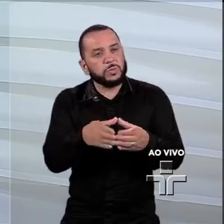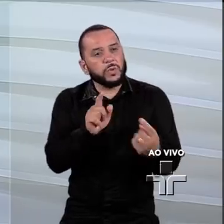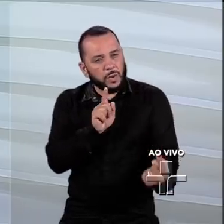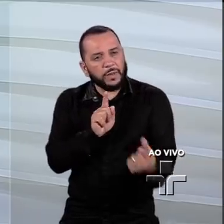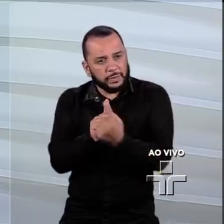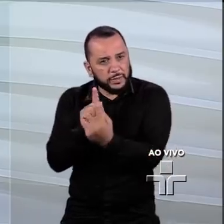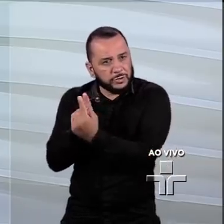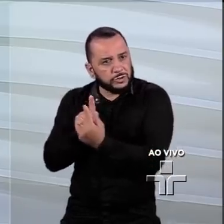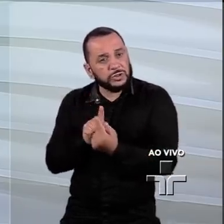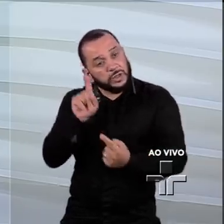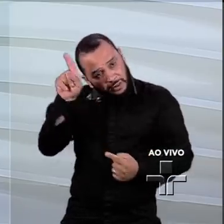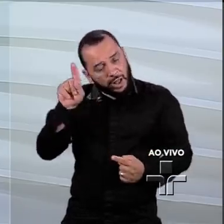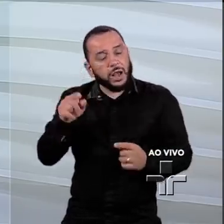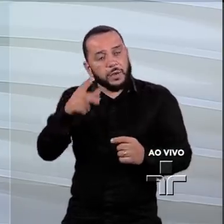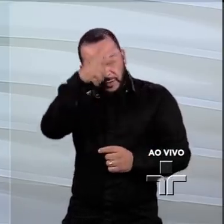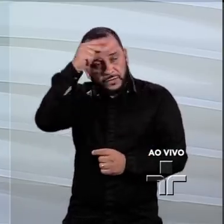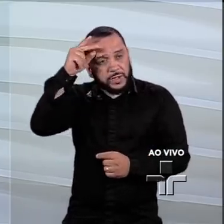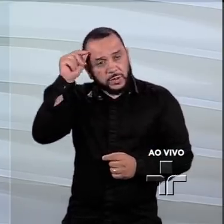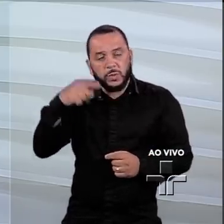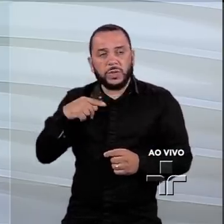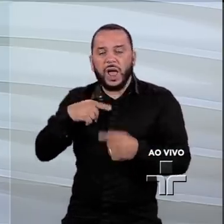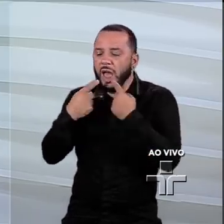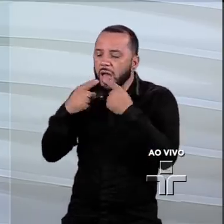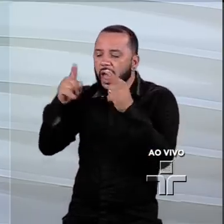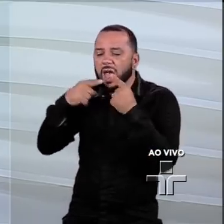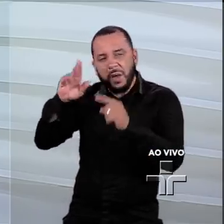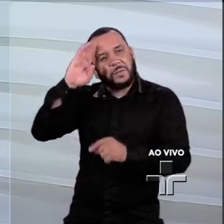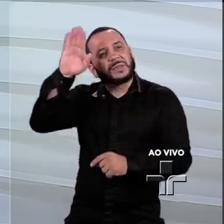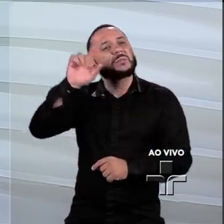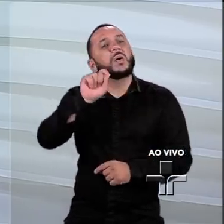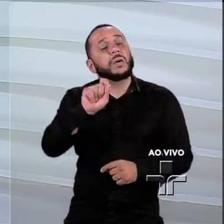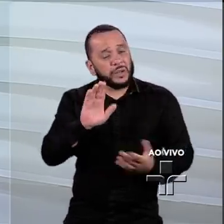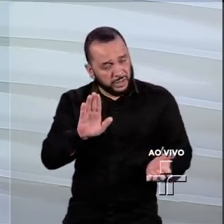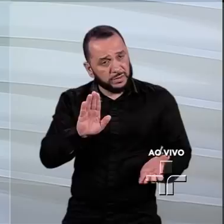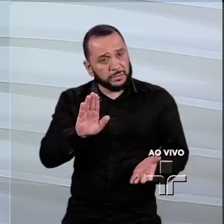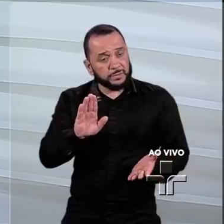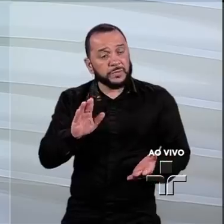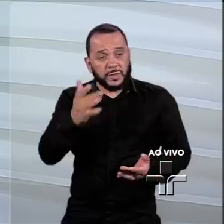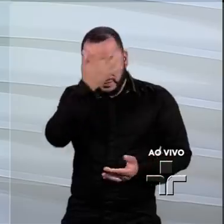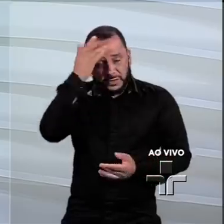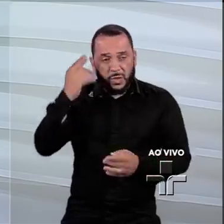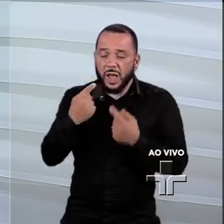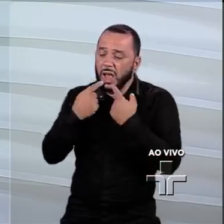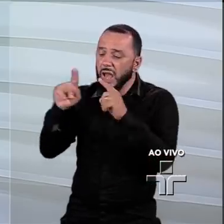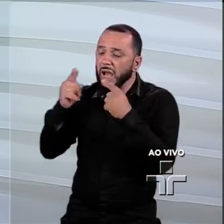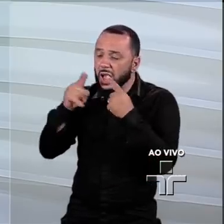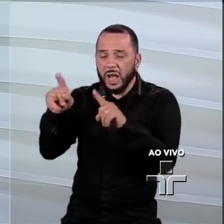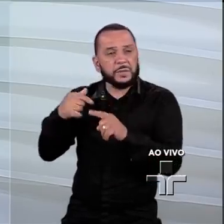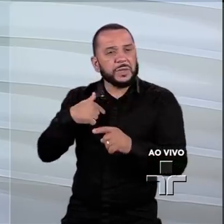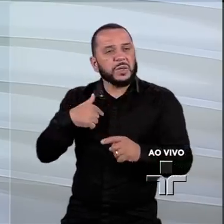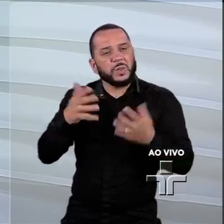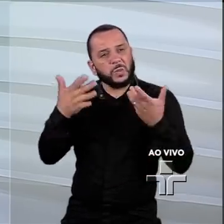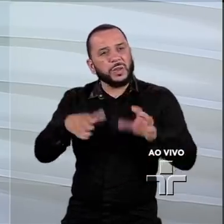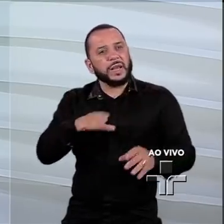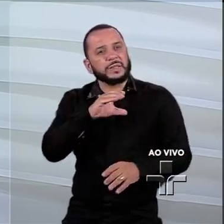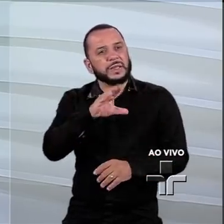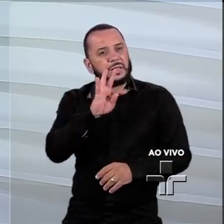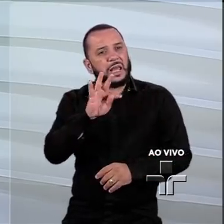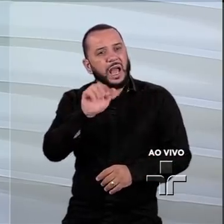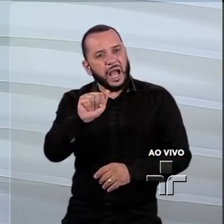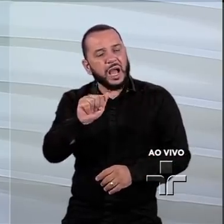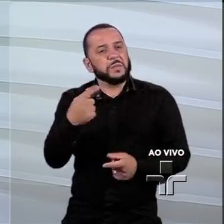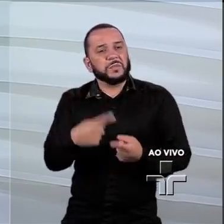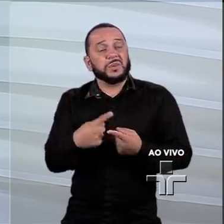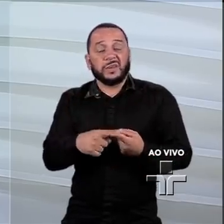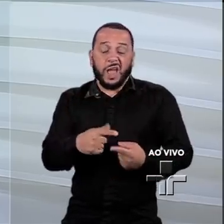prefeitura. E a principal reclamação é exatamente essa. Muitos reclamam que não vão para os abrigos porque são tratados como